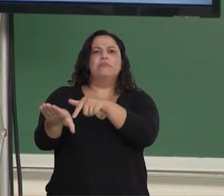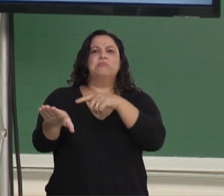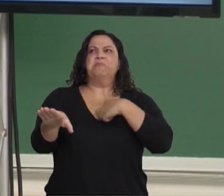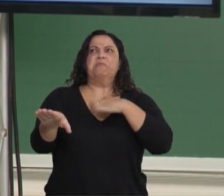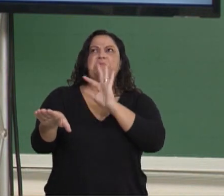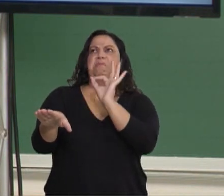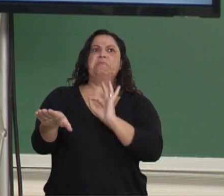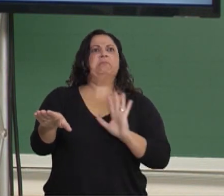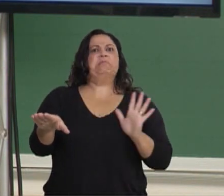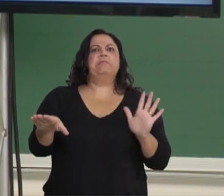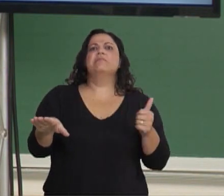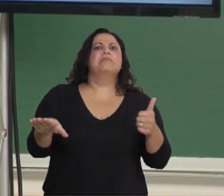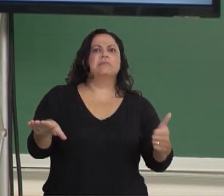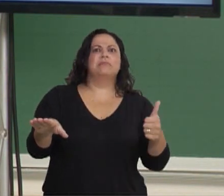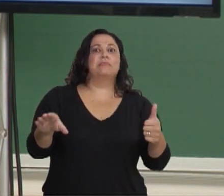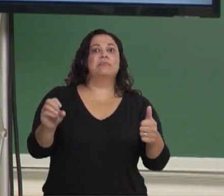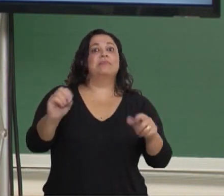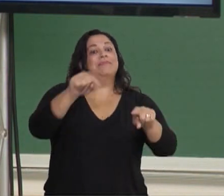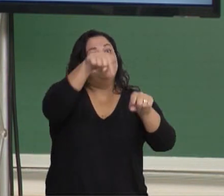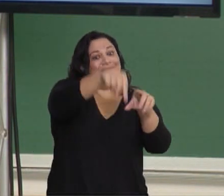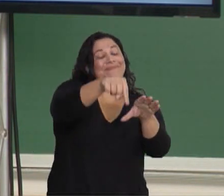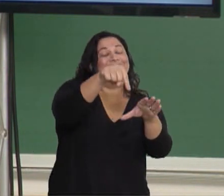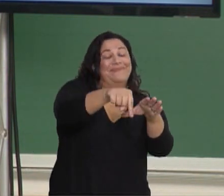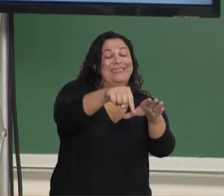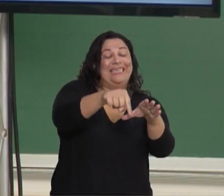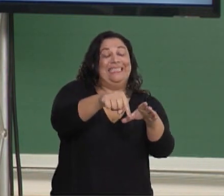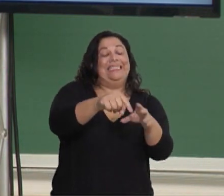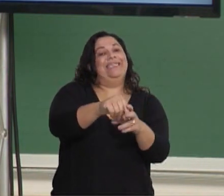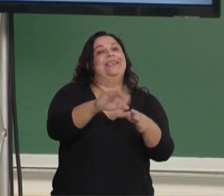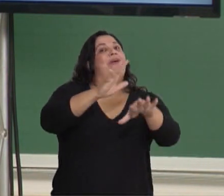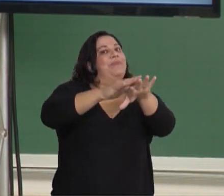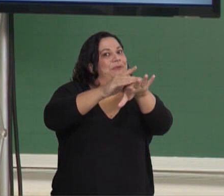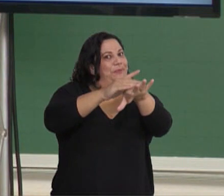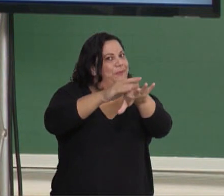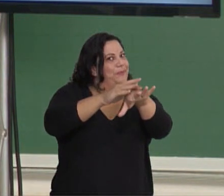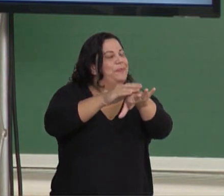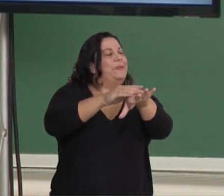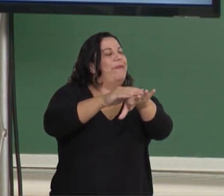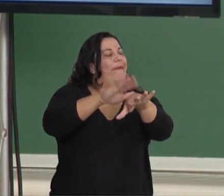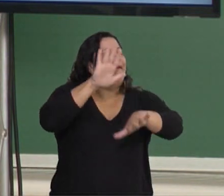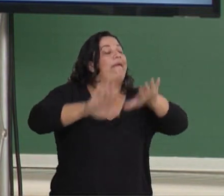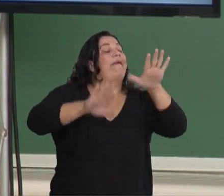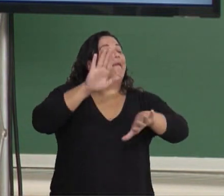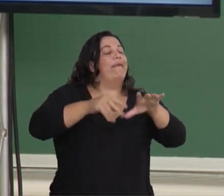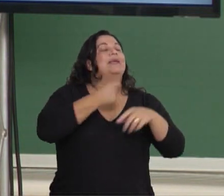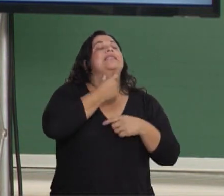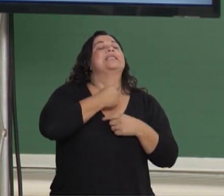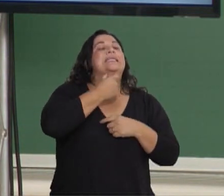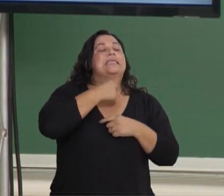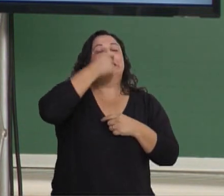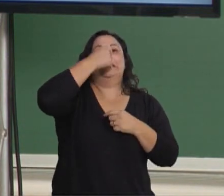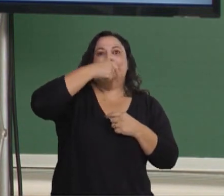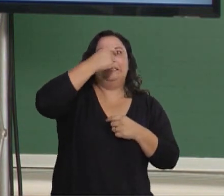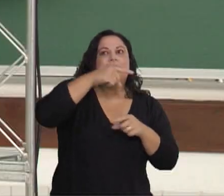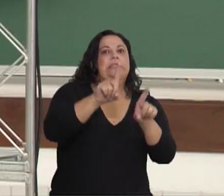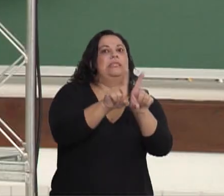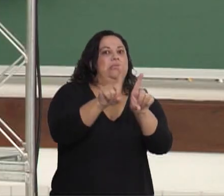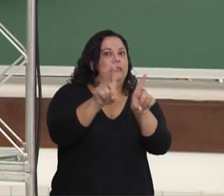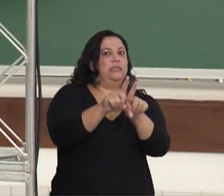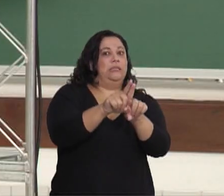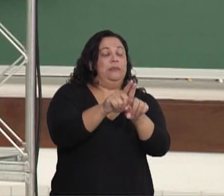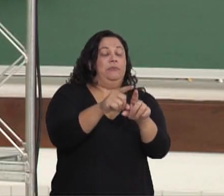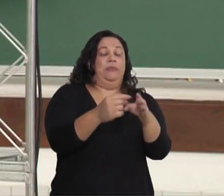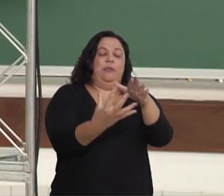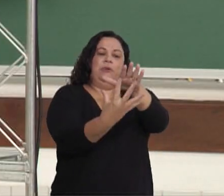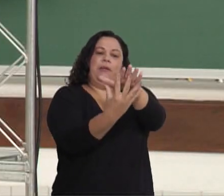pode ocasionar dores de garganta. Então, fica a dica até para a saúde de vocês, ok? Então, voltando à nossa tela, temos